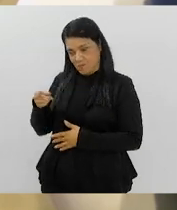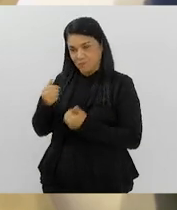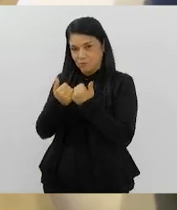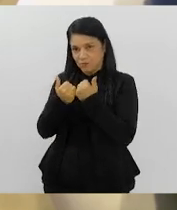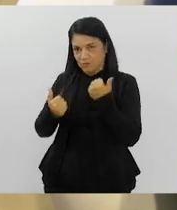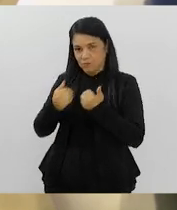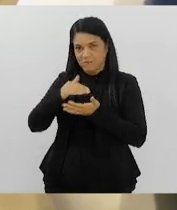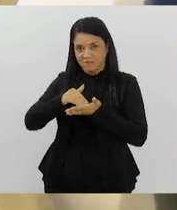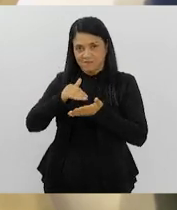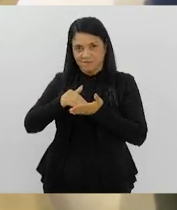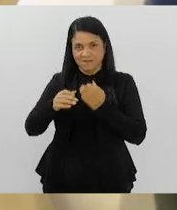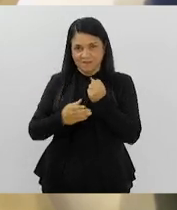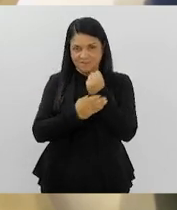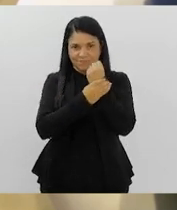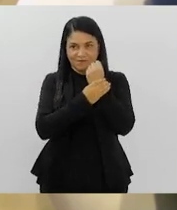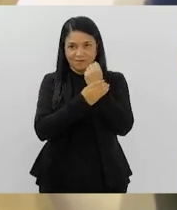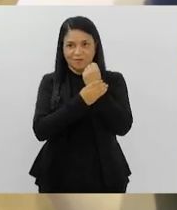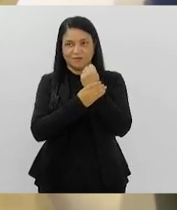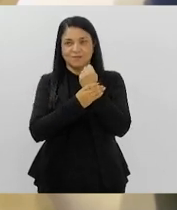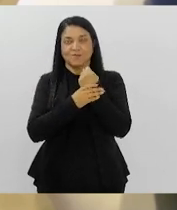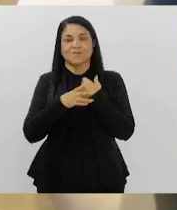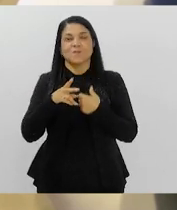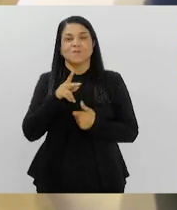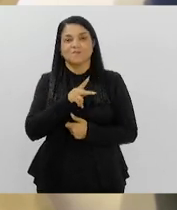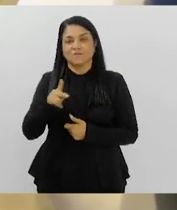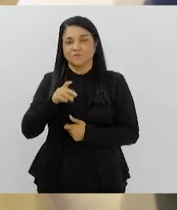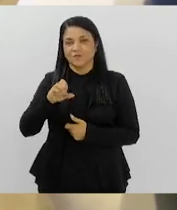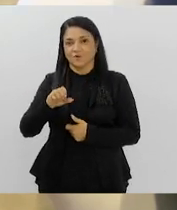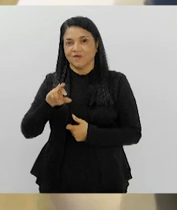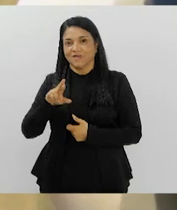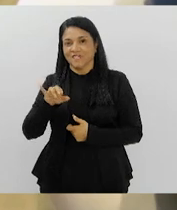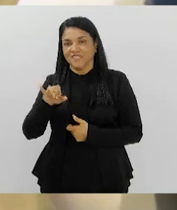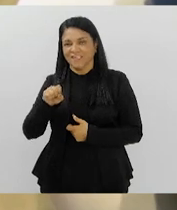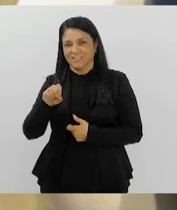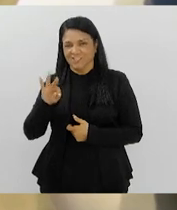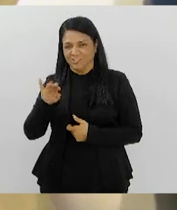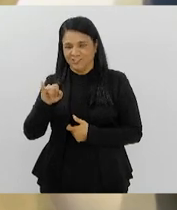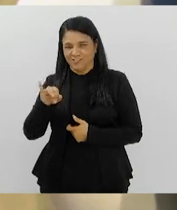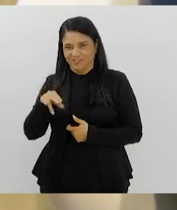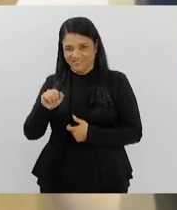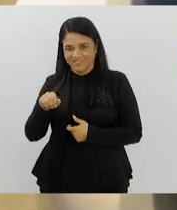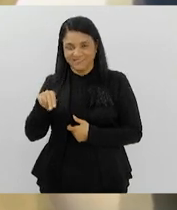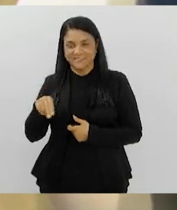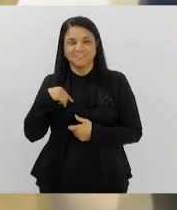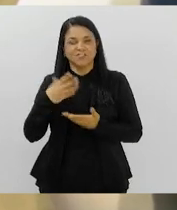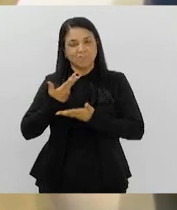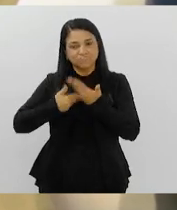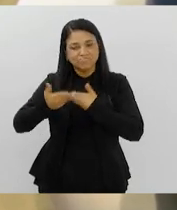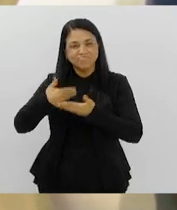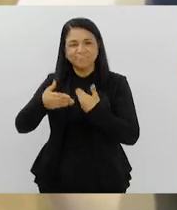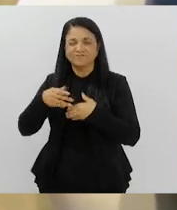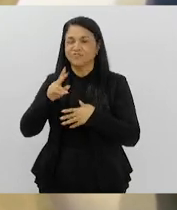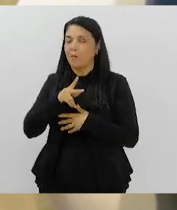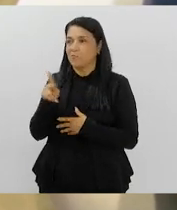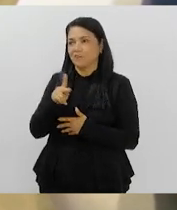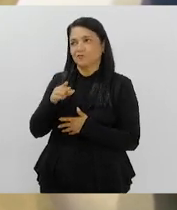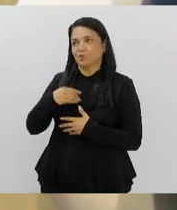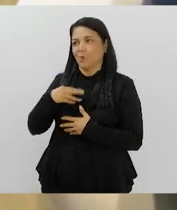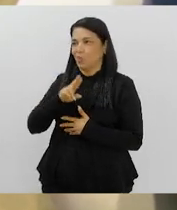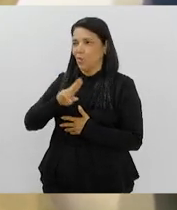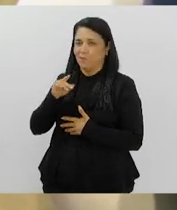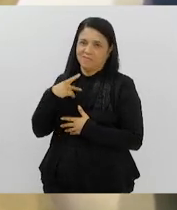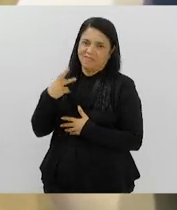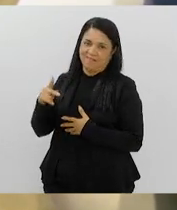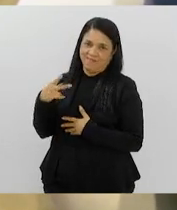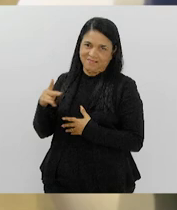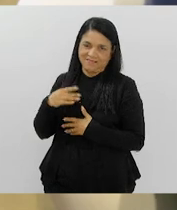lá da segurança, né, o professor Christian, eu já chamo o Christian até de professor, ele já está tão envolvido com a gente que a gente já começa a chamar de professor.